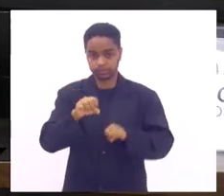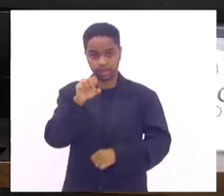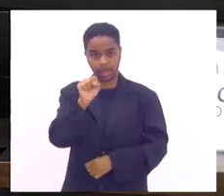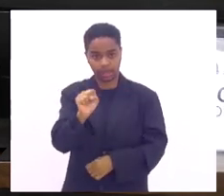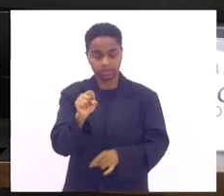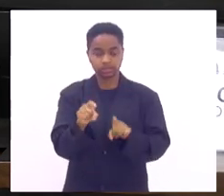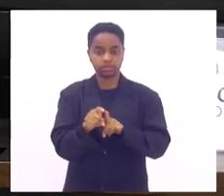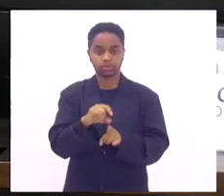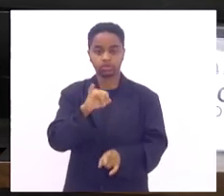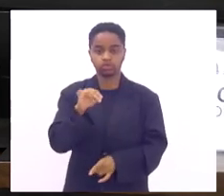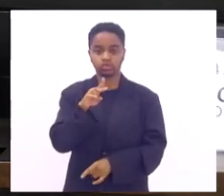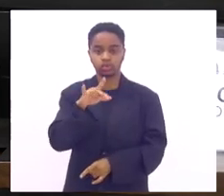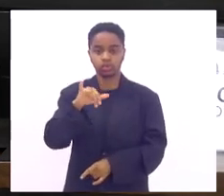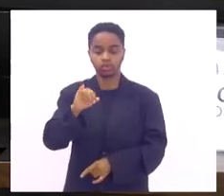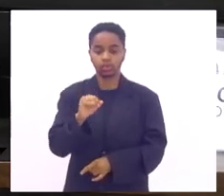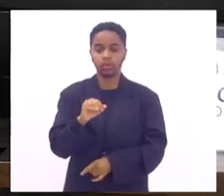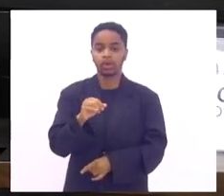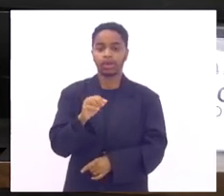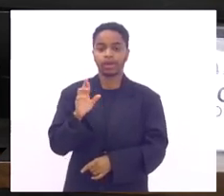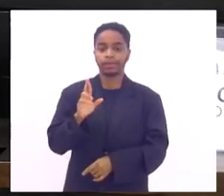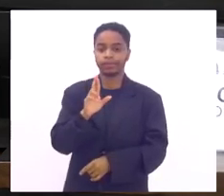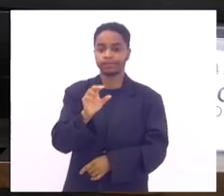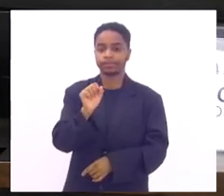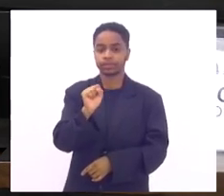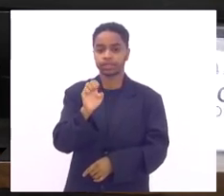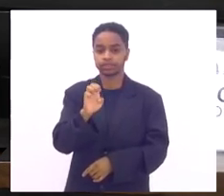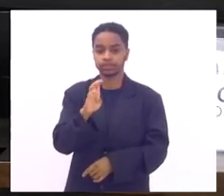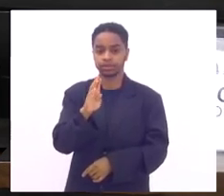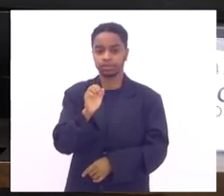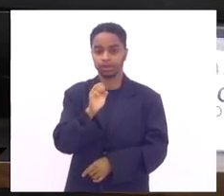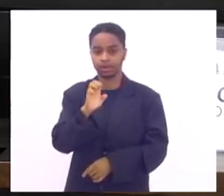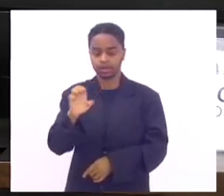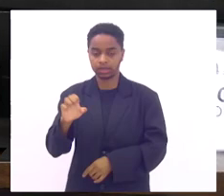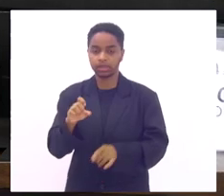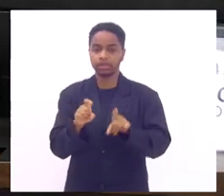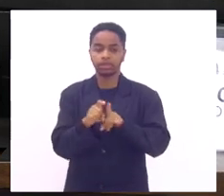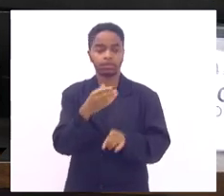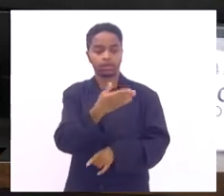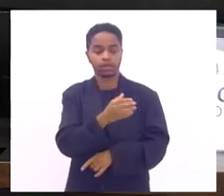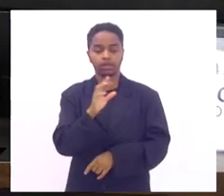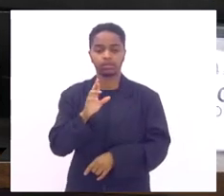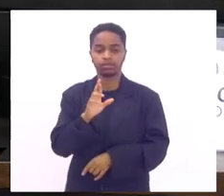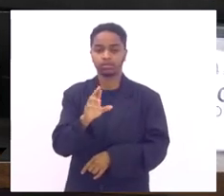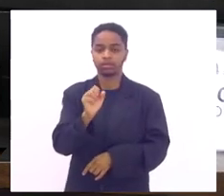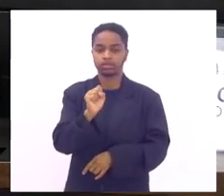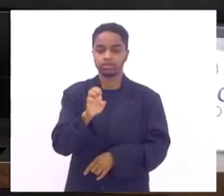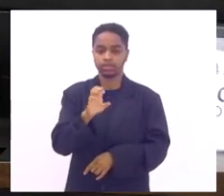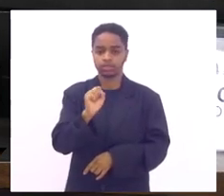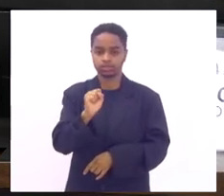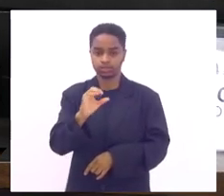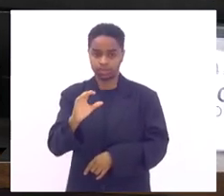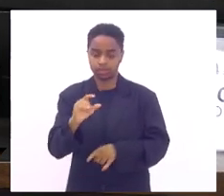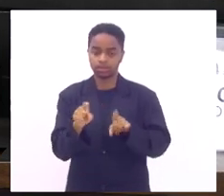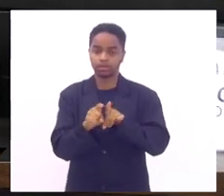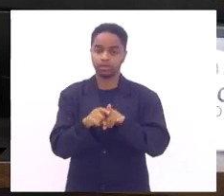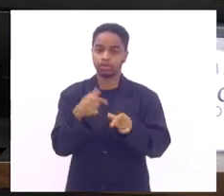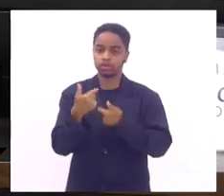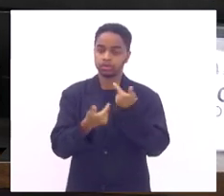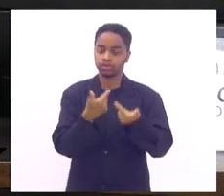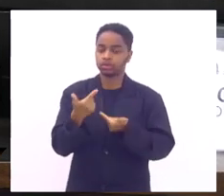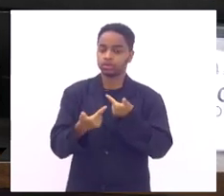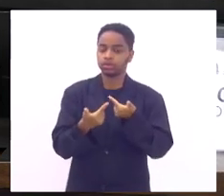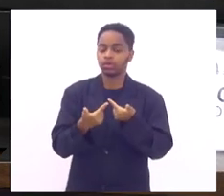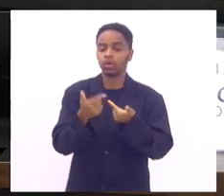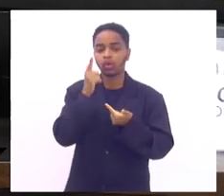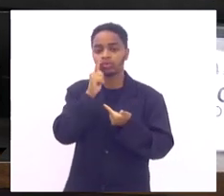também, representando o Sebrae, Regina, representando o SESC, outra grande parceira que a gente conseguiu construir também o termo de